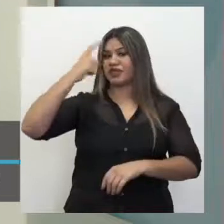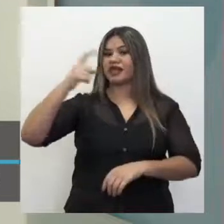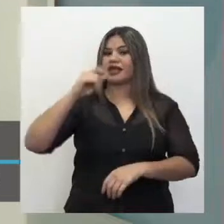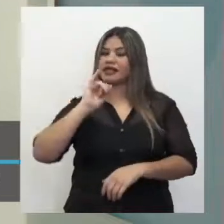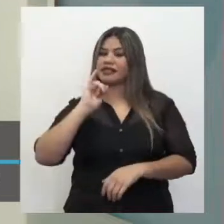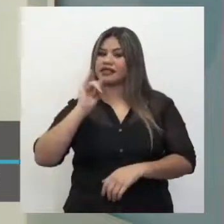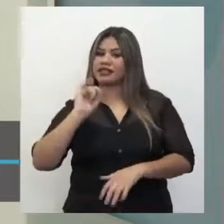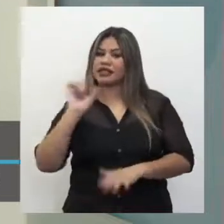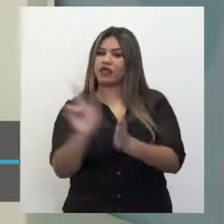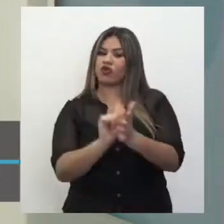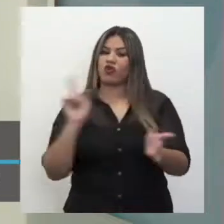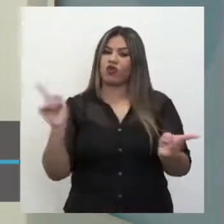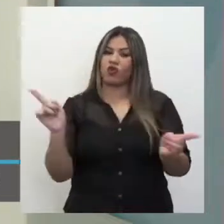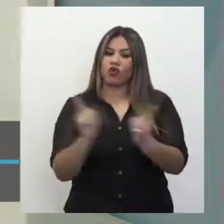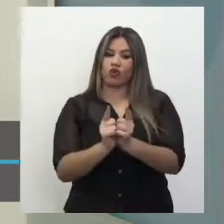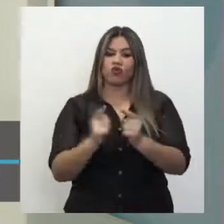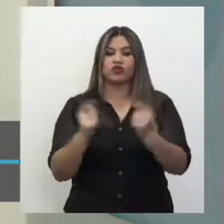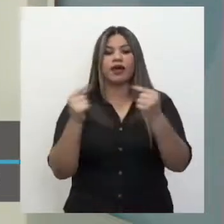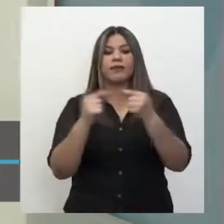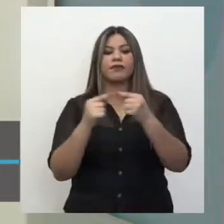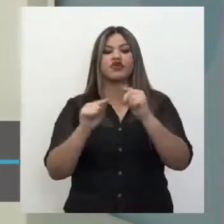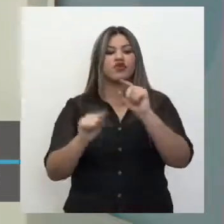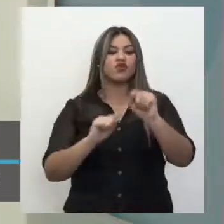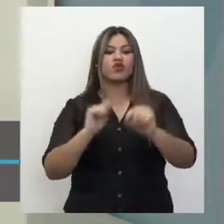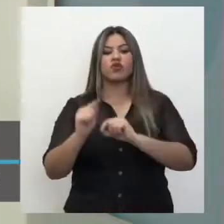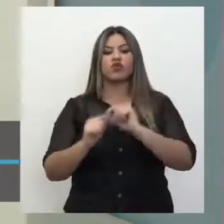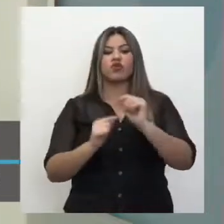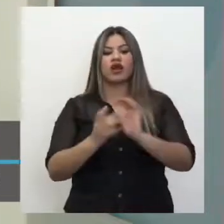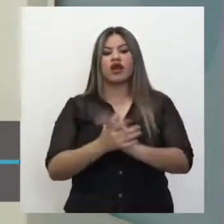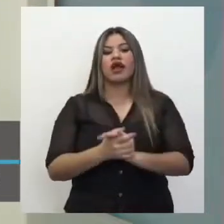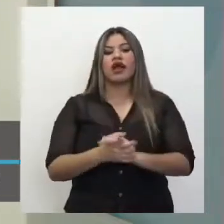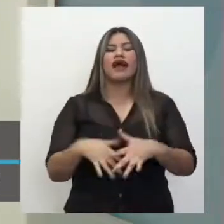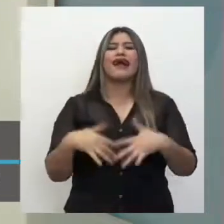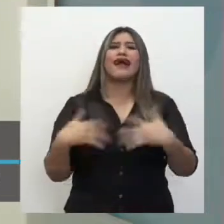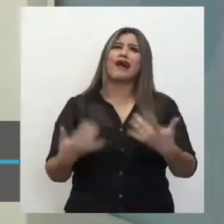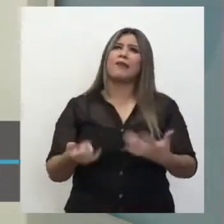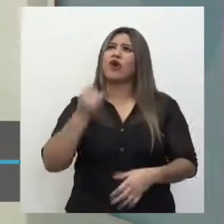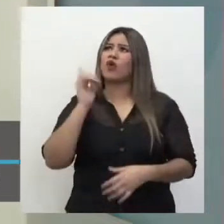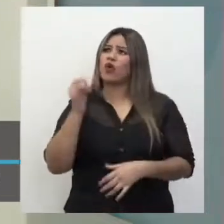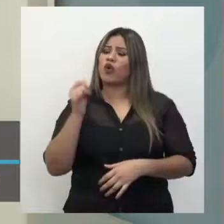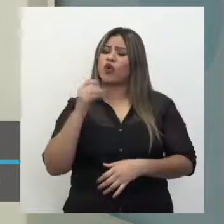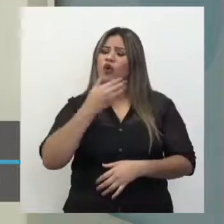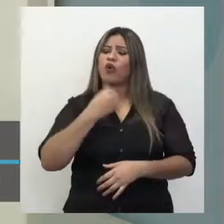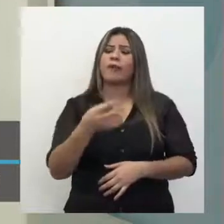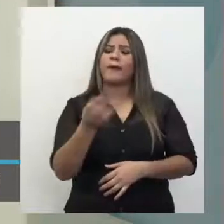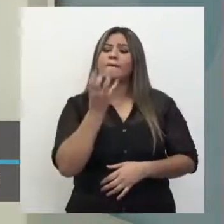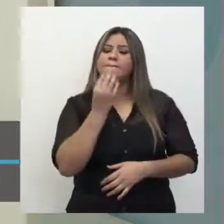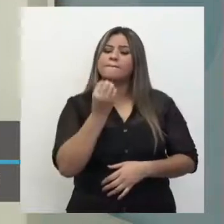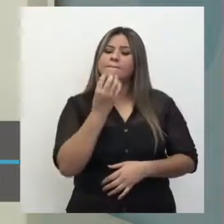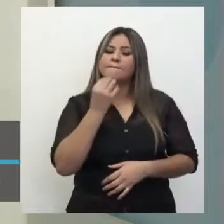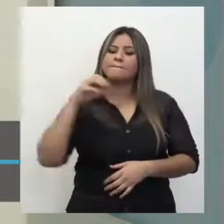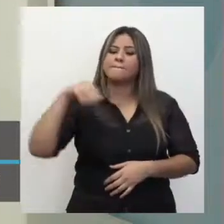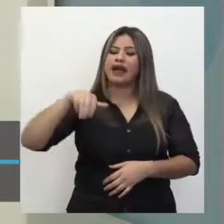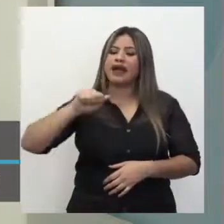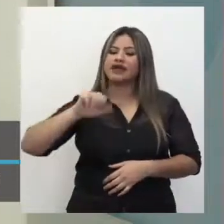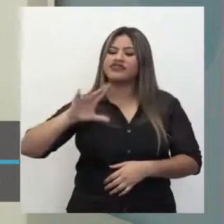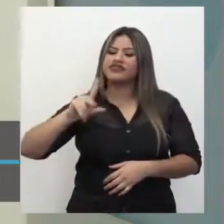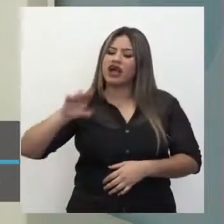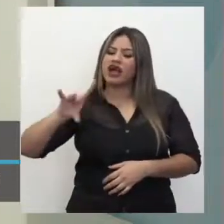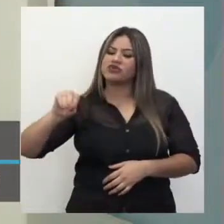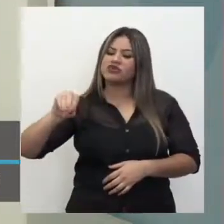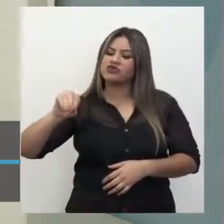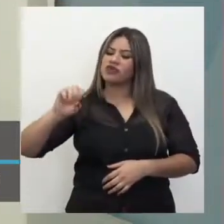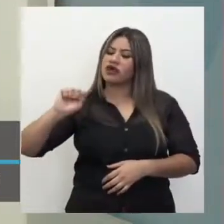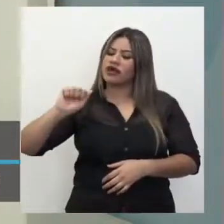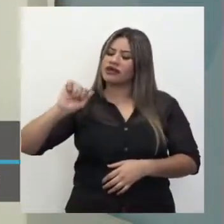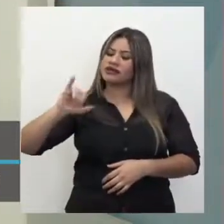literária curta que a gente vai pensar, mas e os contos do Machado de Assis e os contos? Ok, mas é uma narrativa literária